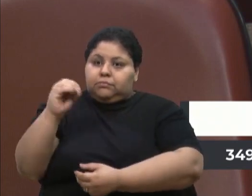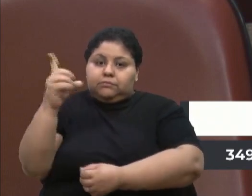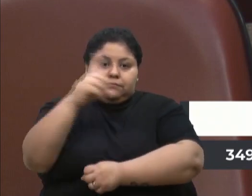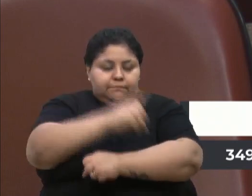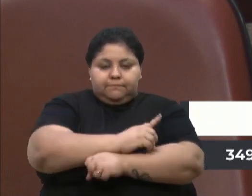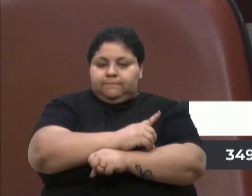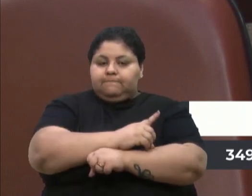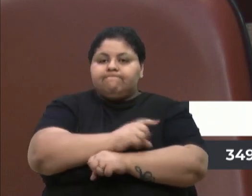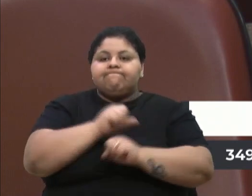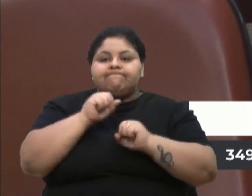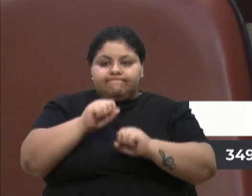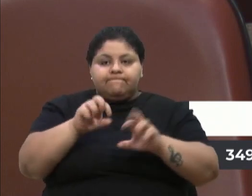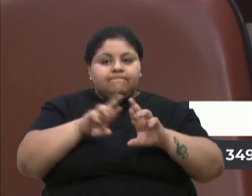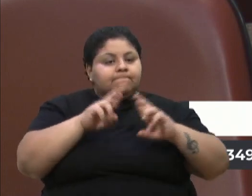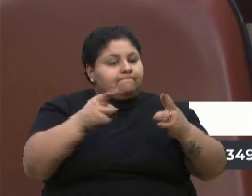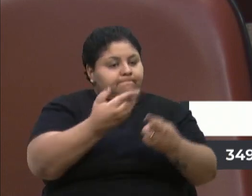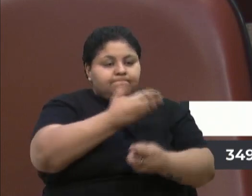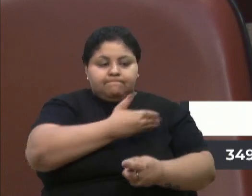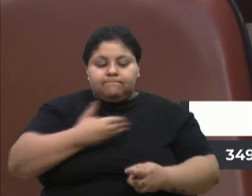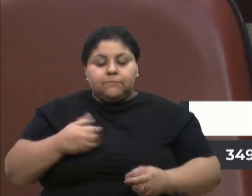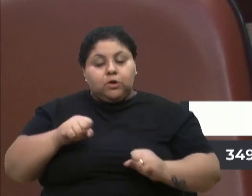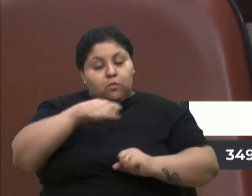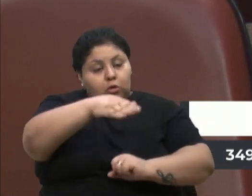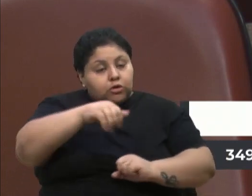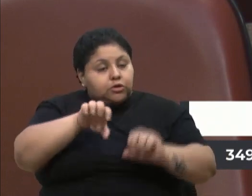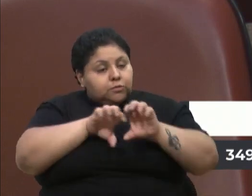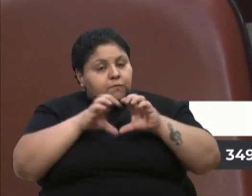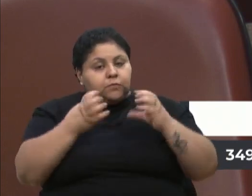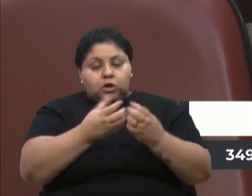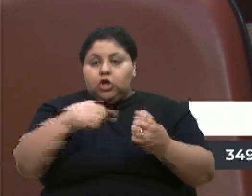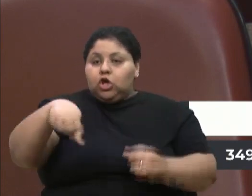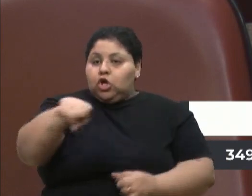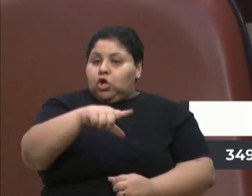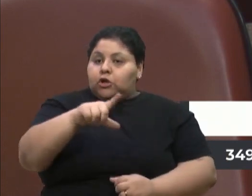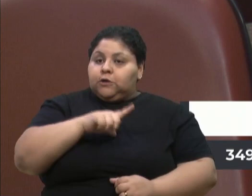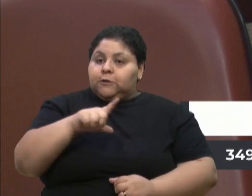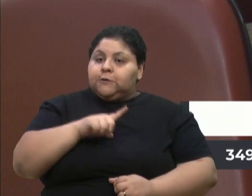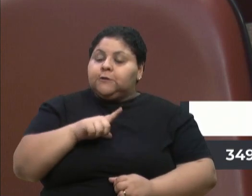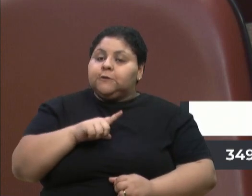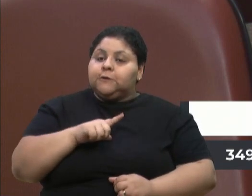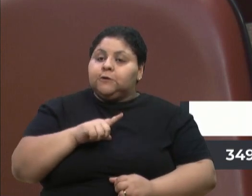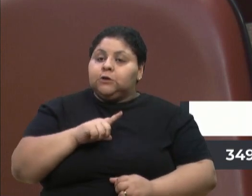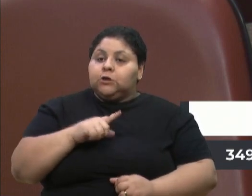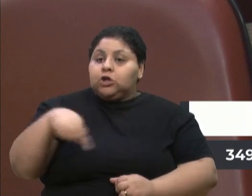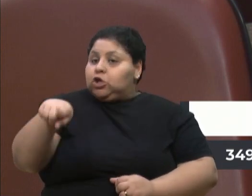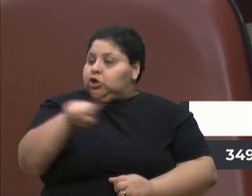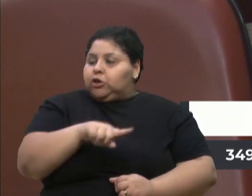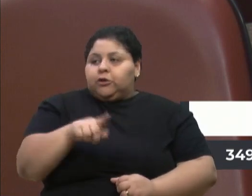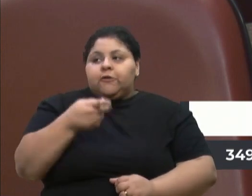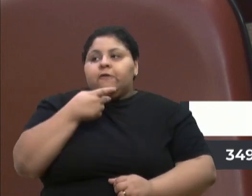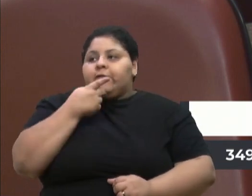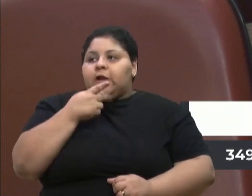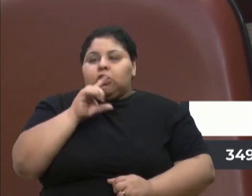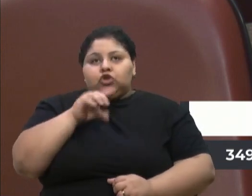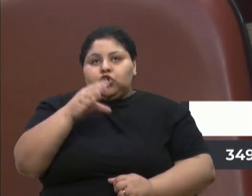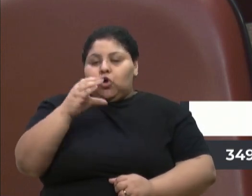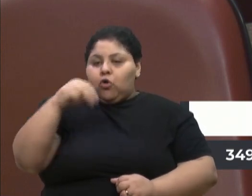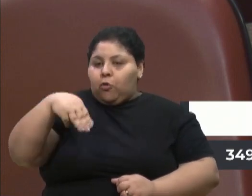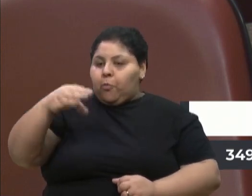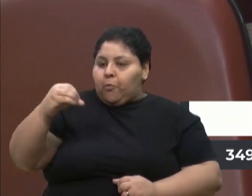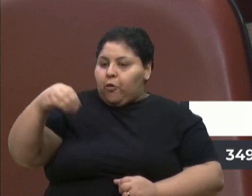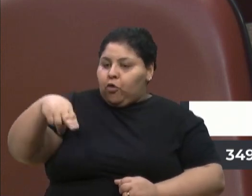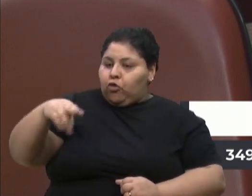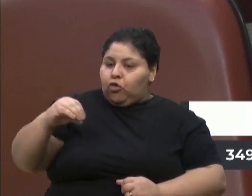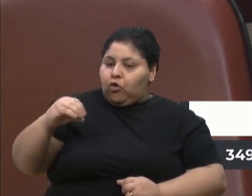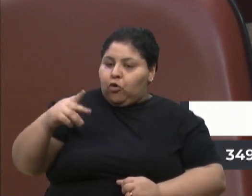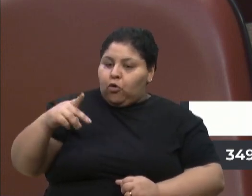audiências públicas, pode se chamar a comunidade, e nós não estamos falando do monopólio. Sim, o monopólio deve ser